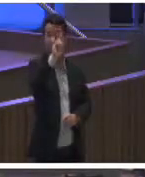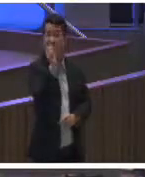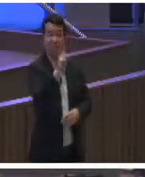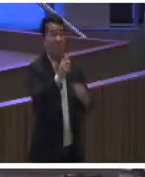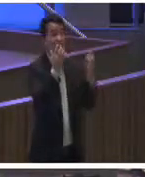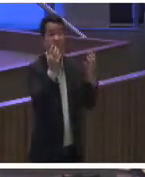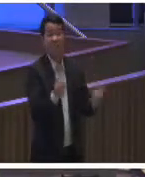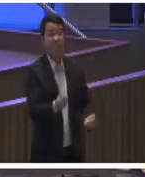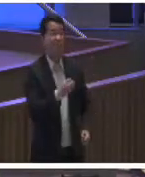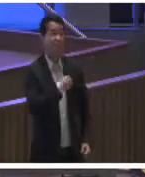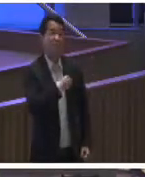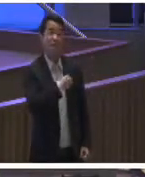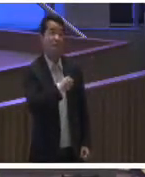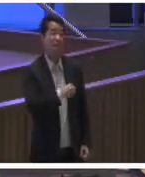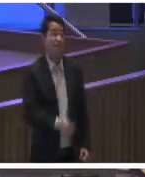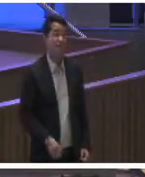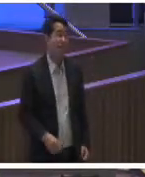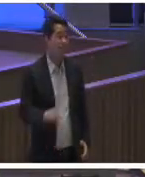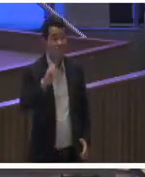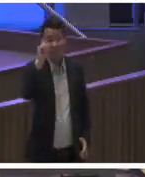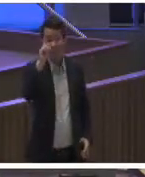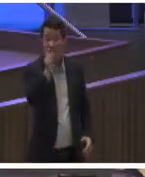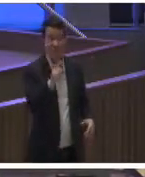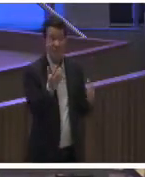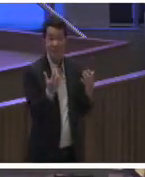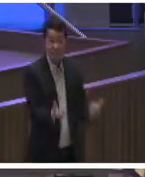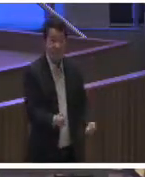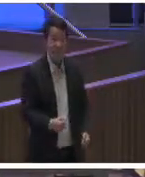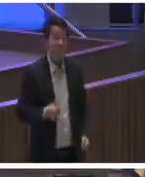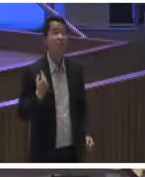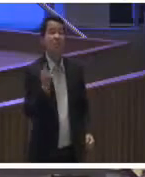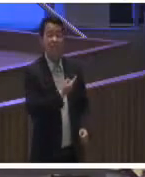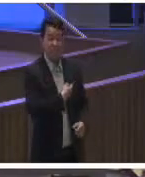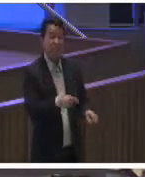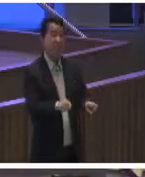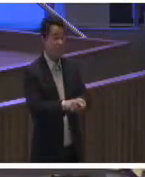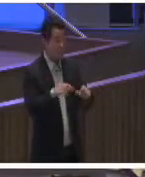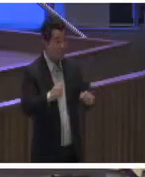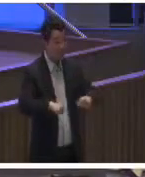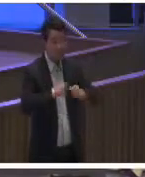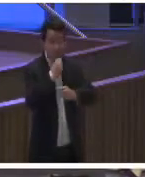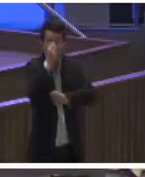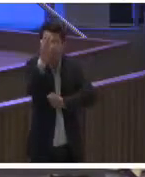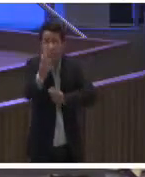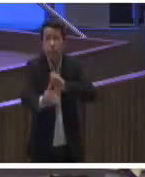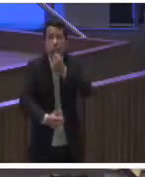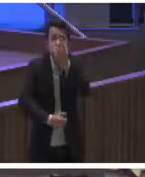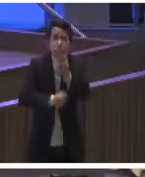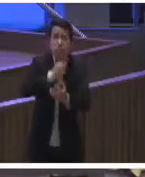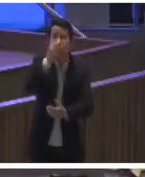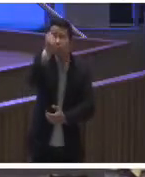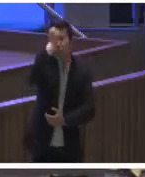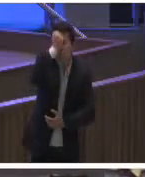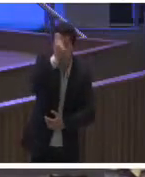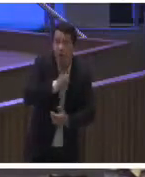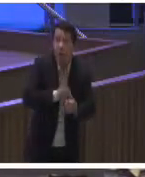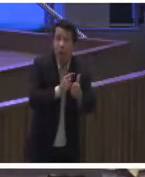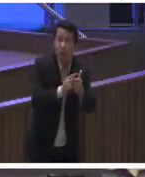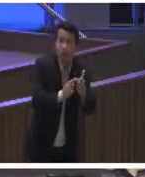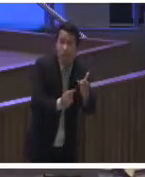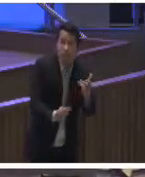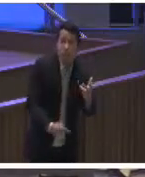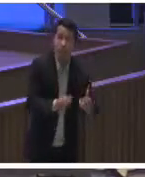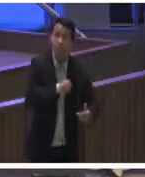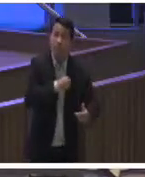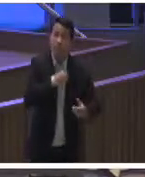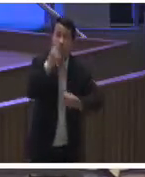o pecado que não é confessado, o pecado que não tem arrependimento, o pecado